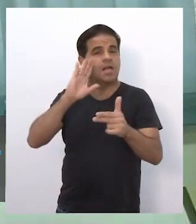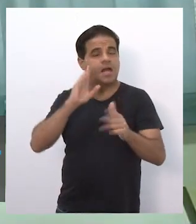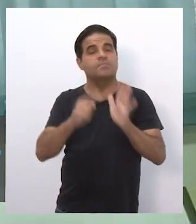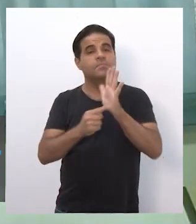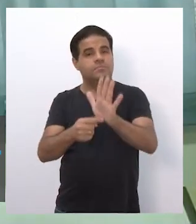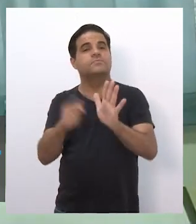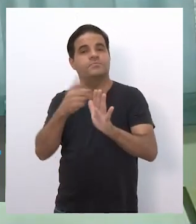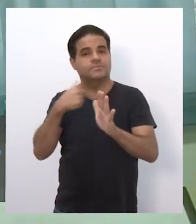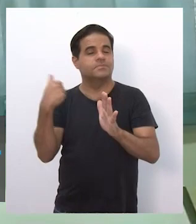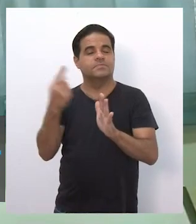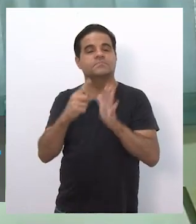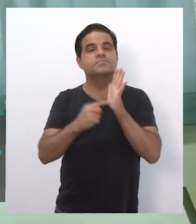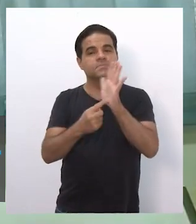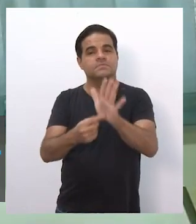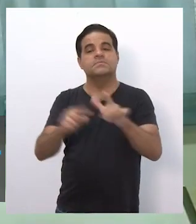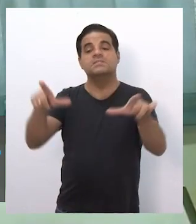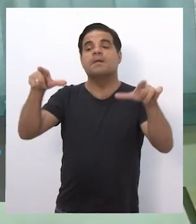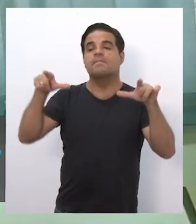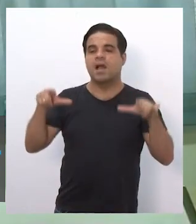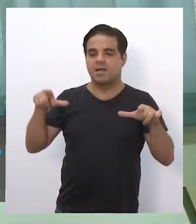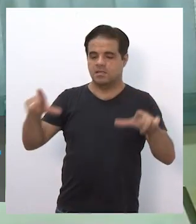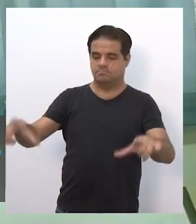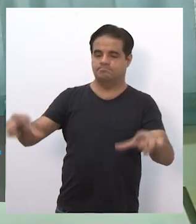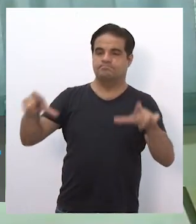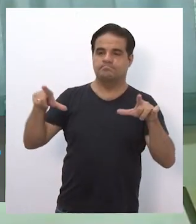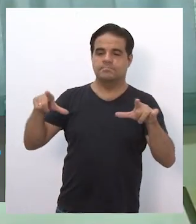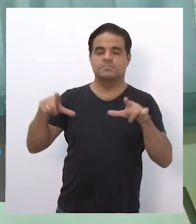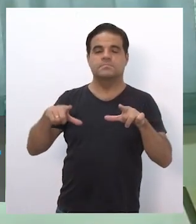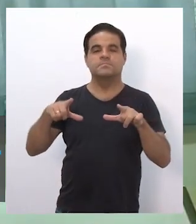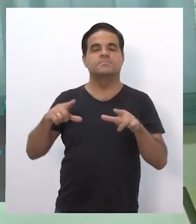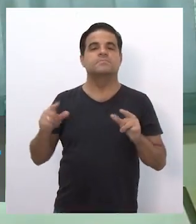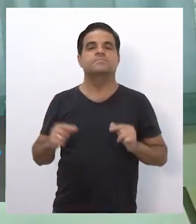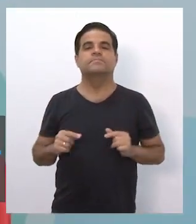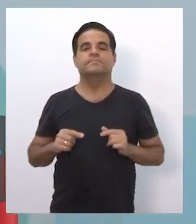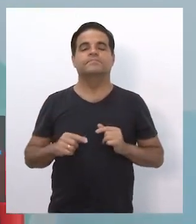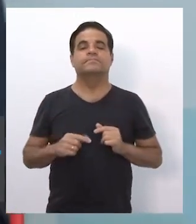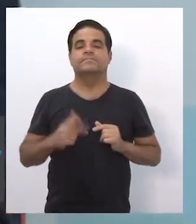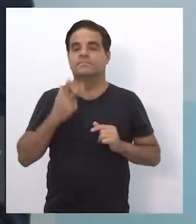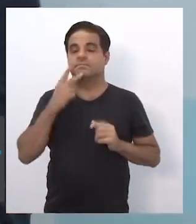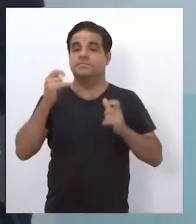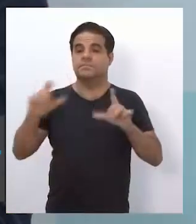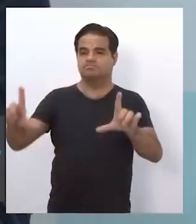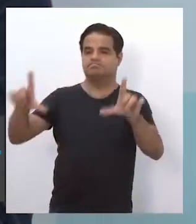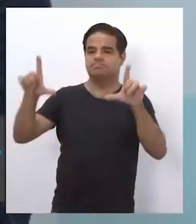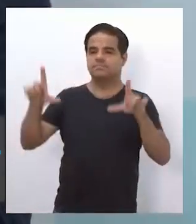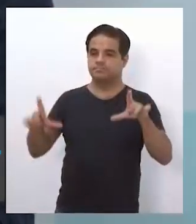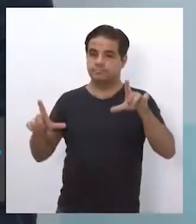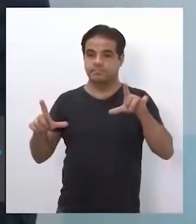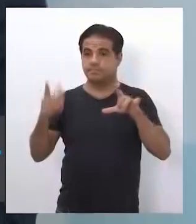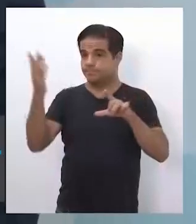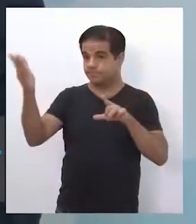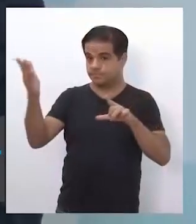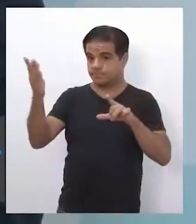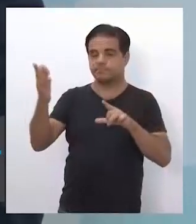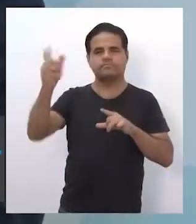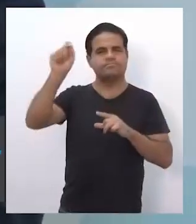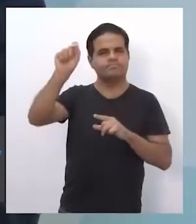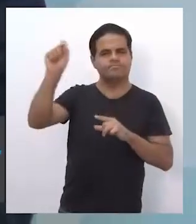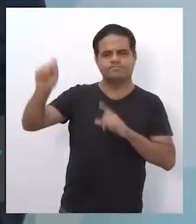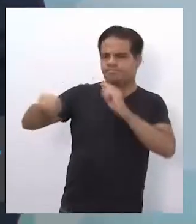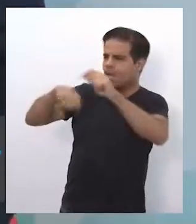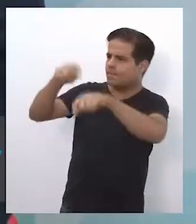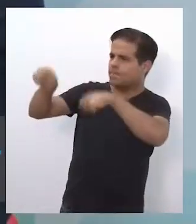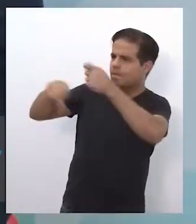gente está falando do componente da memória, né? Porque, isso, olha só que legal